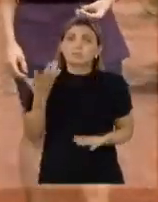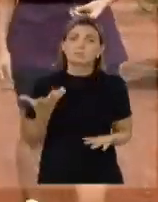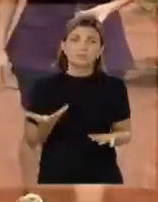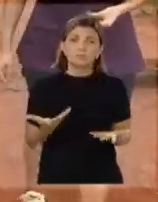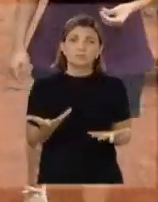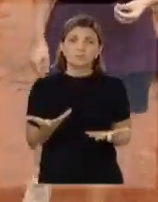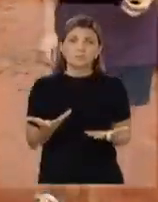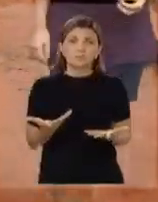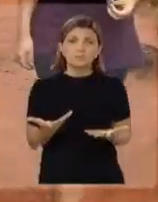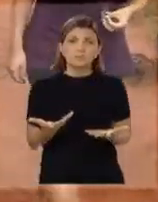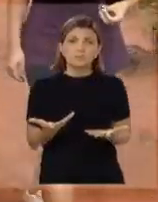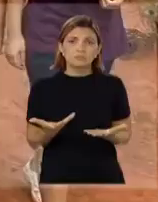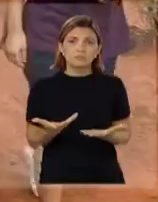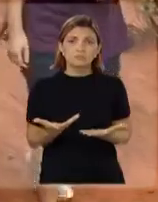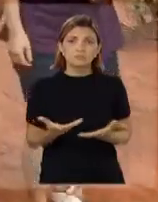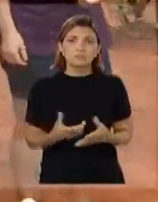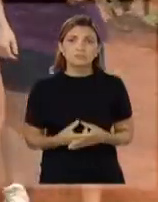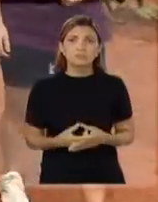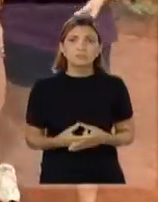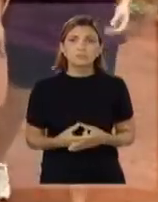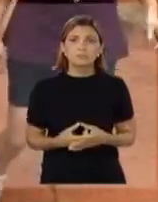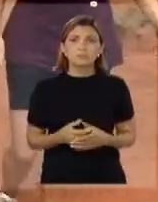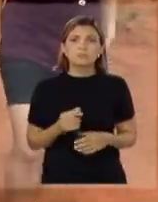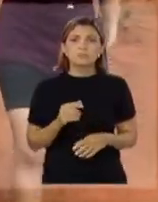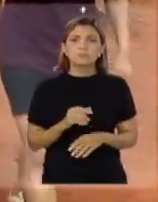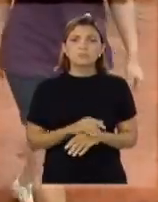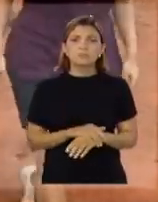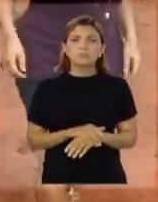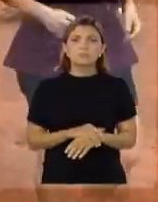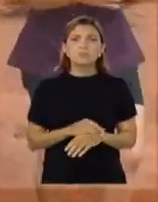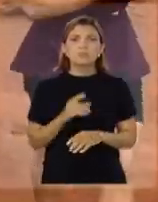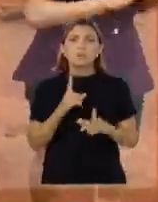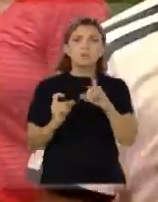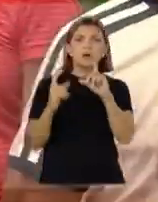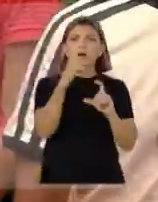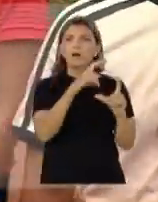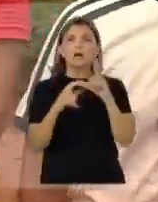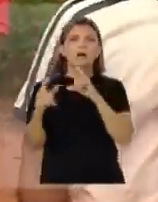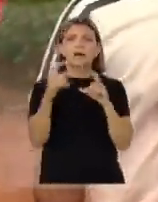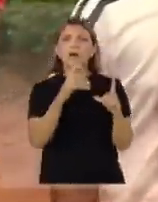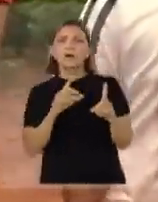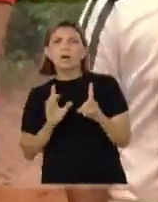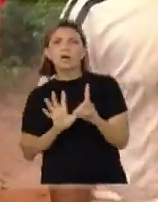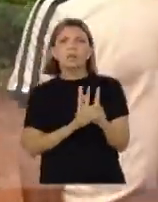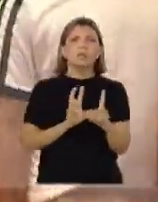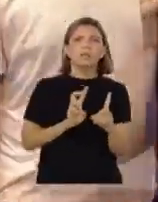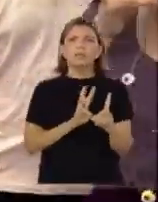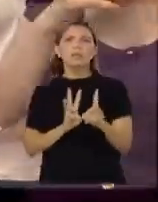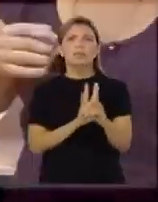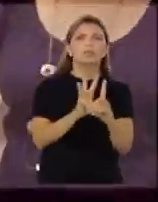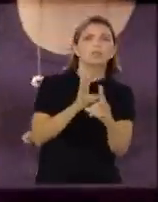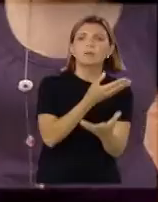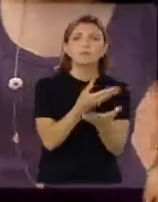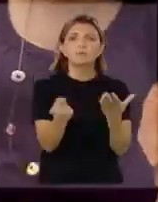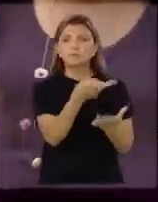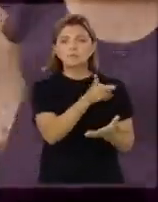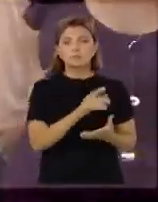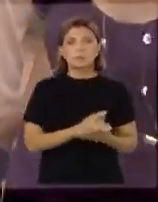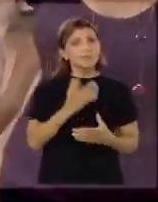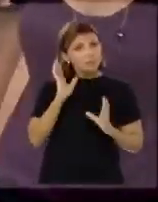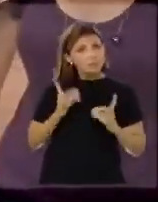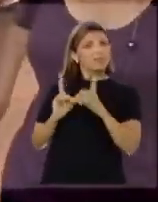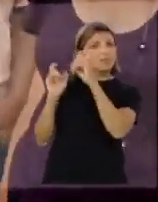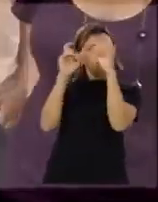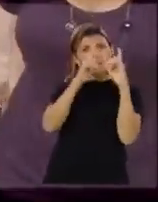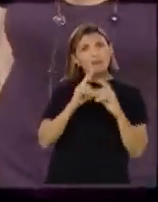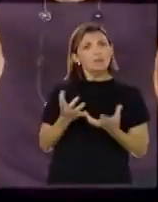quando a gente desceu. Eu não sei onde eu tava com a cabeça quando resolvi vir atrás de você, JP. Eu só parei um pouco pra fotografar aqui. Essa mania de fotografar tudo também, né? Toda